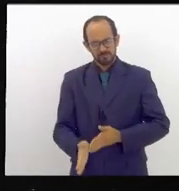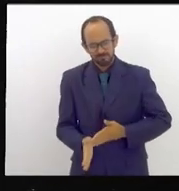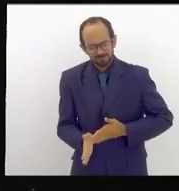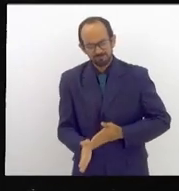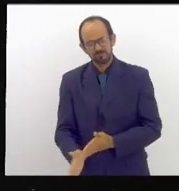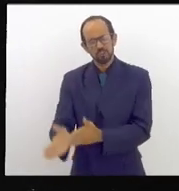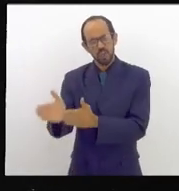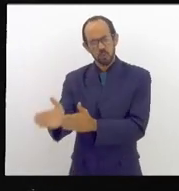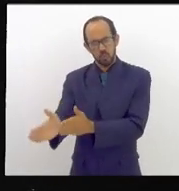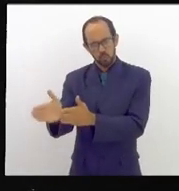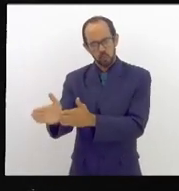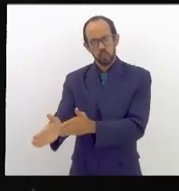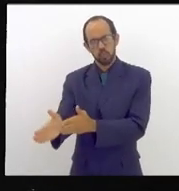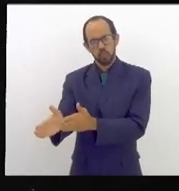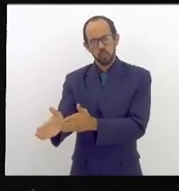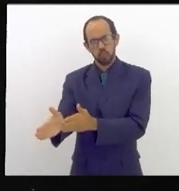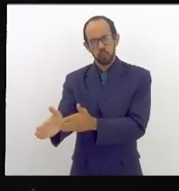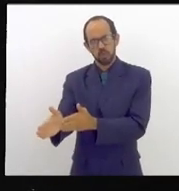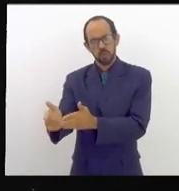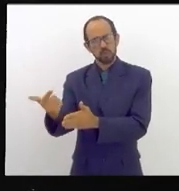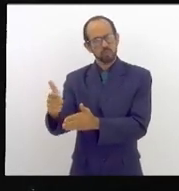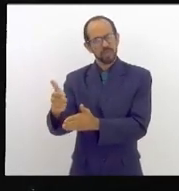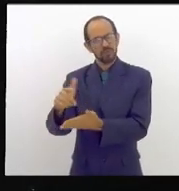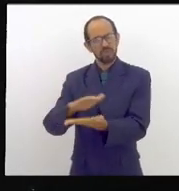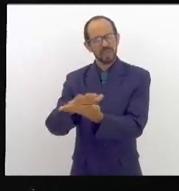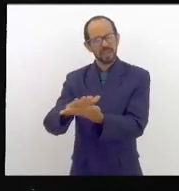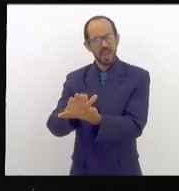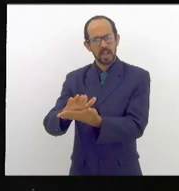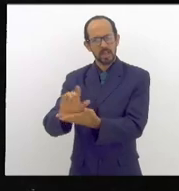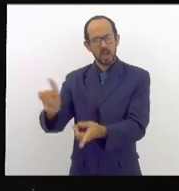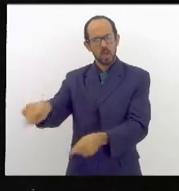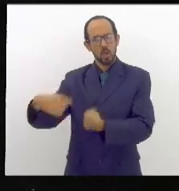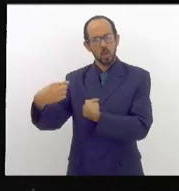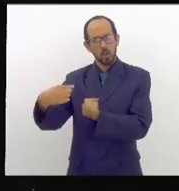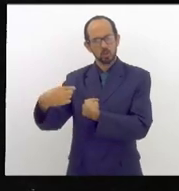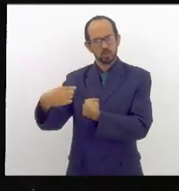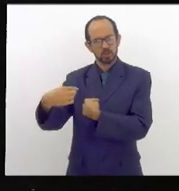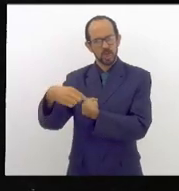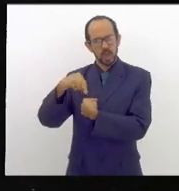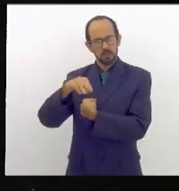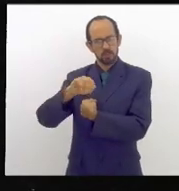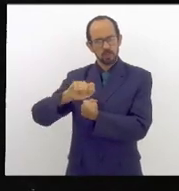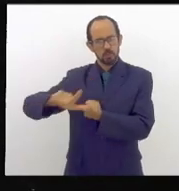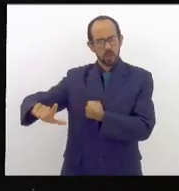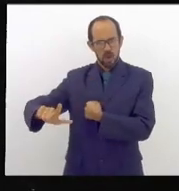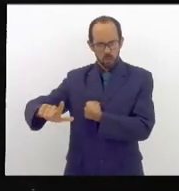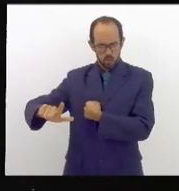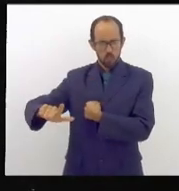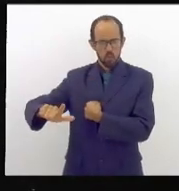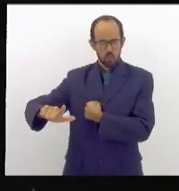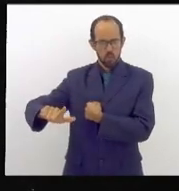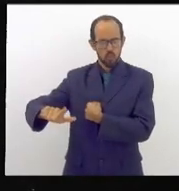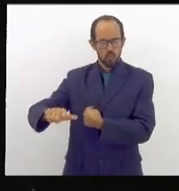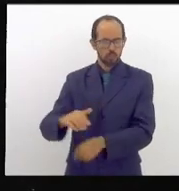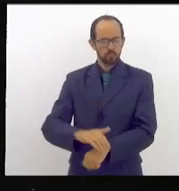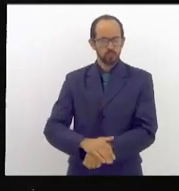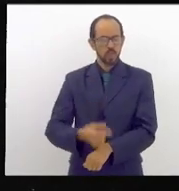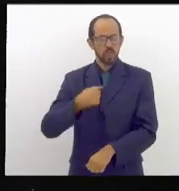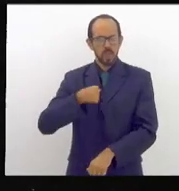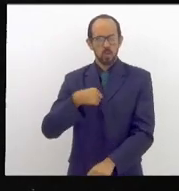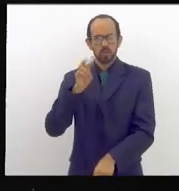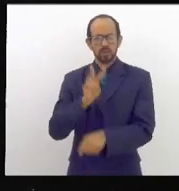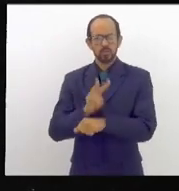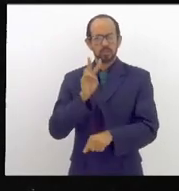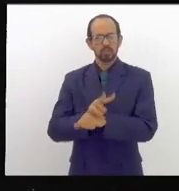e não houve nada que desabonasse a nossa conduta a nossa moral nesse plenário defendi o que eu